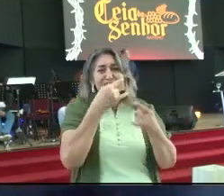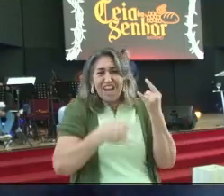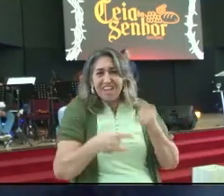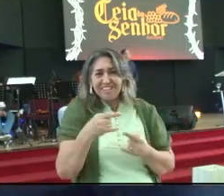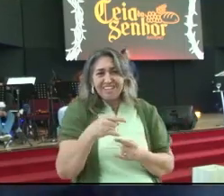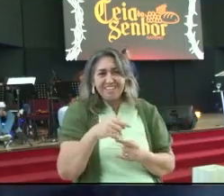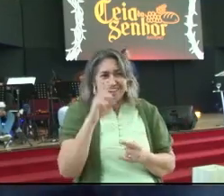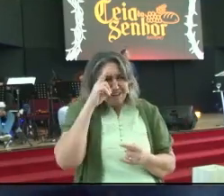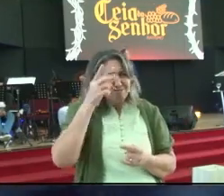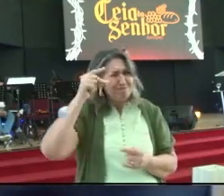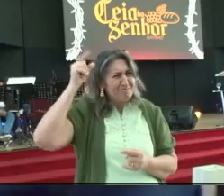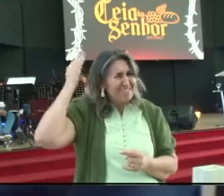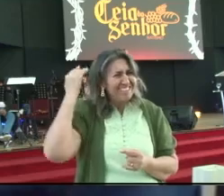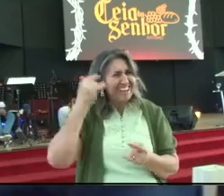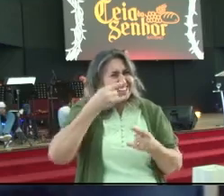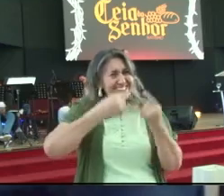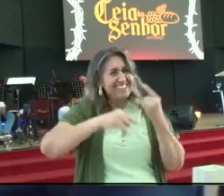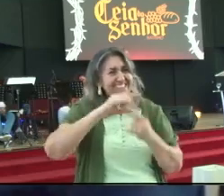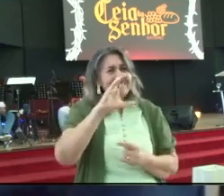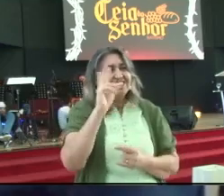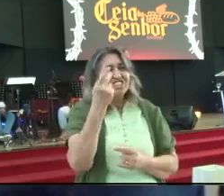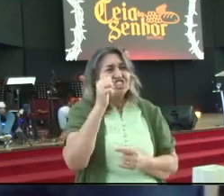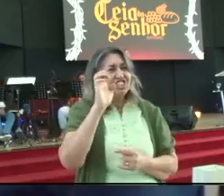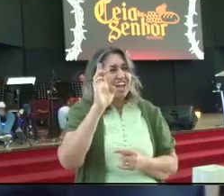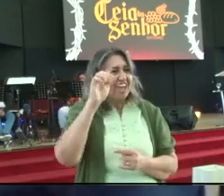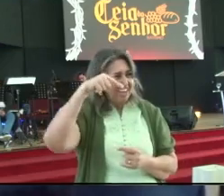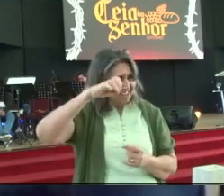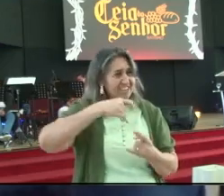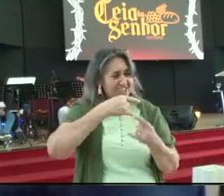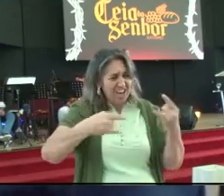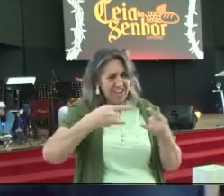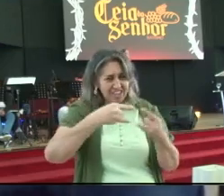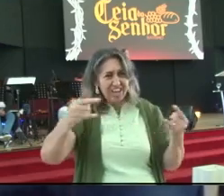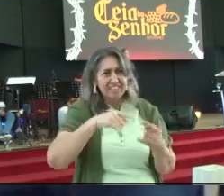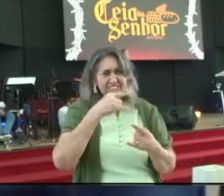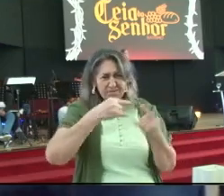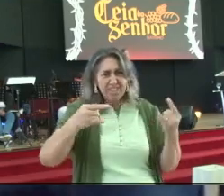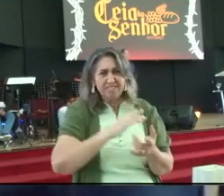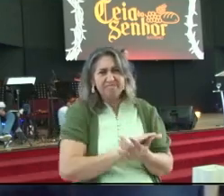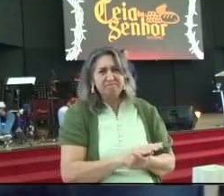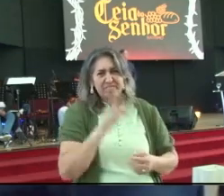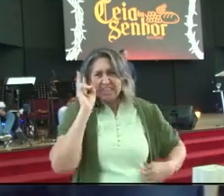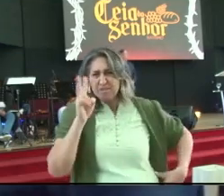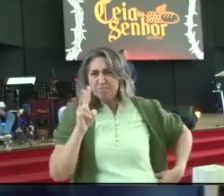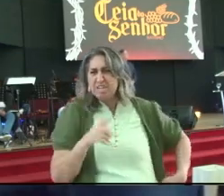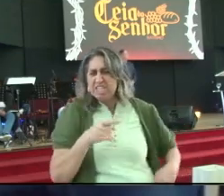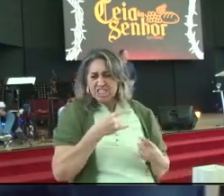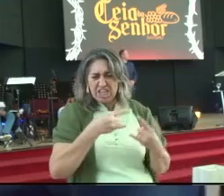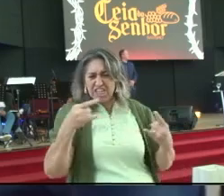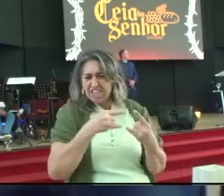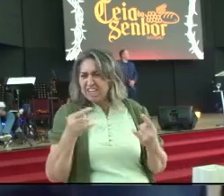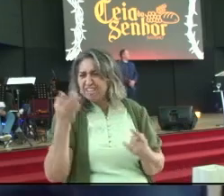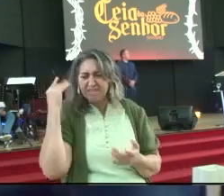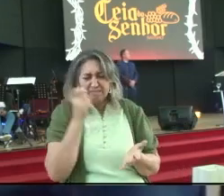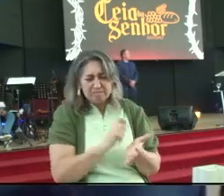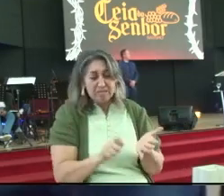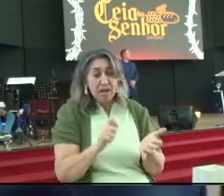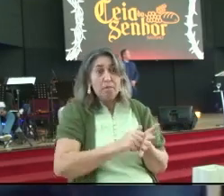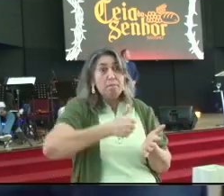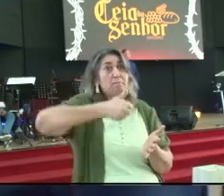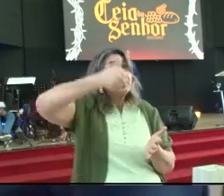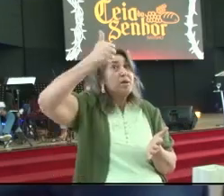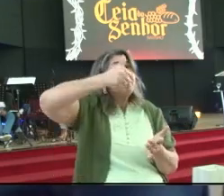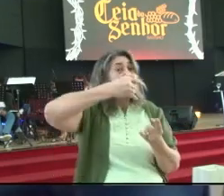cheque? Lembra do tempo do cheque? Já não tem nem mais cheque, né? Primeiro cheque da